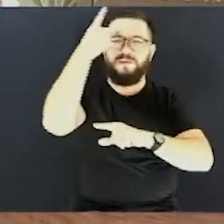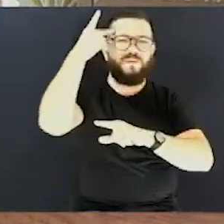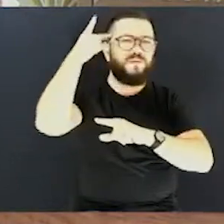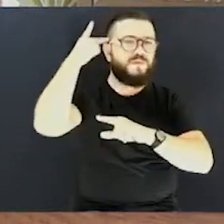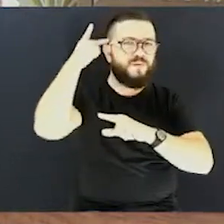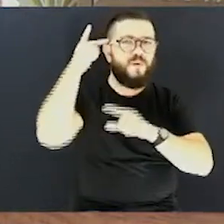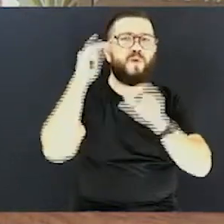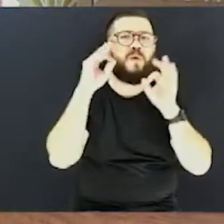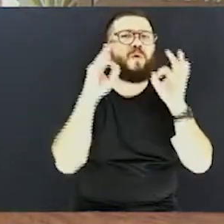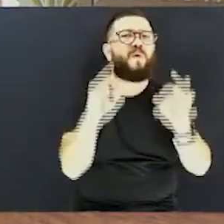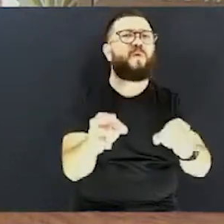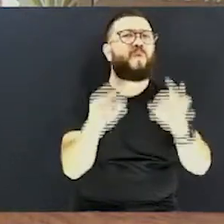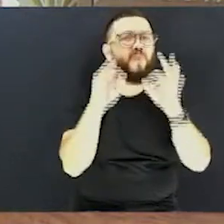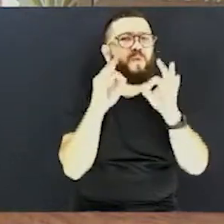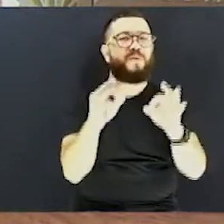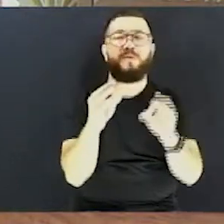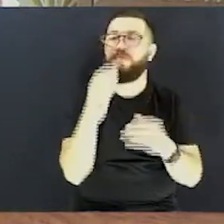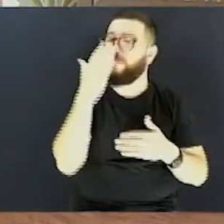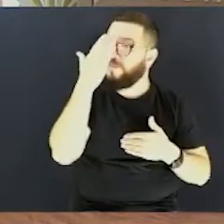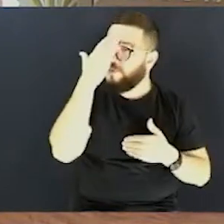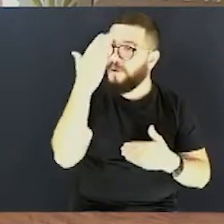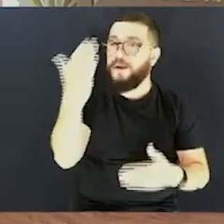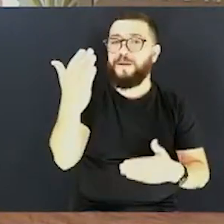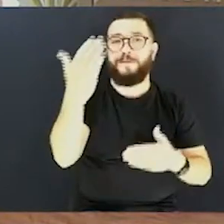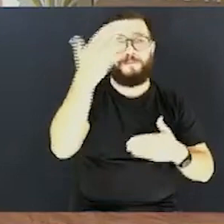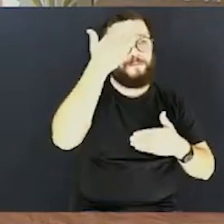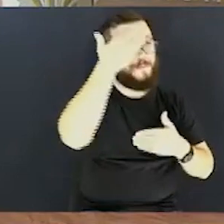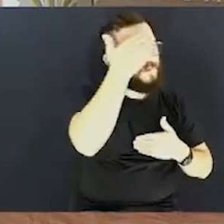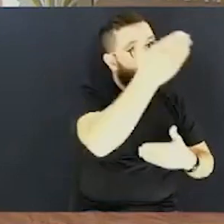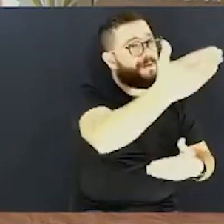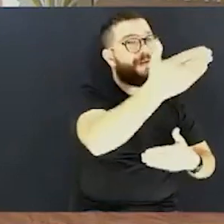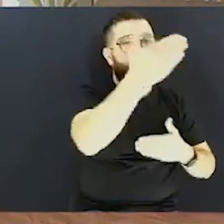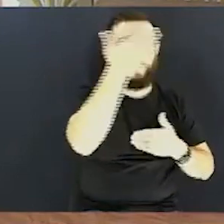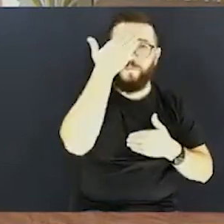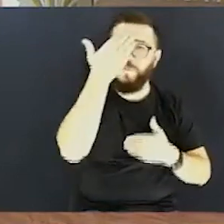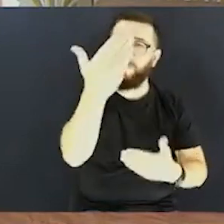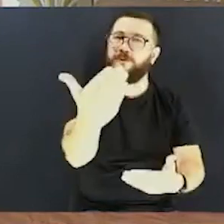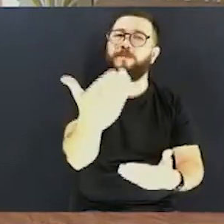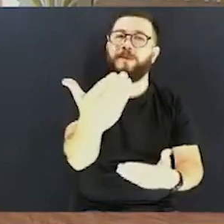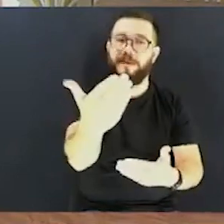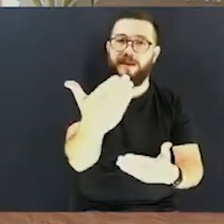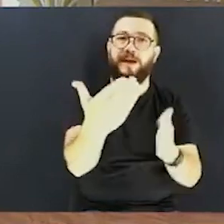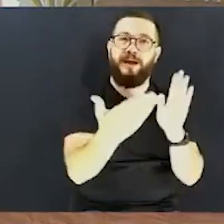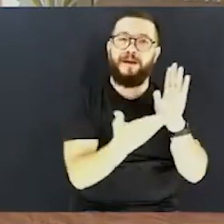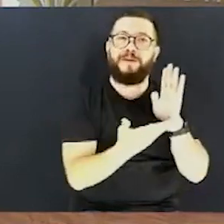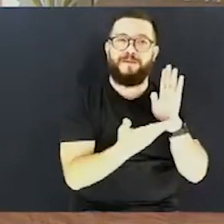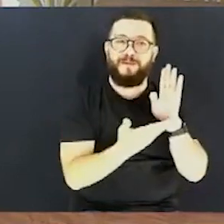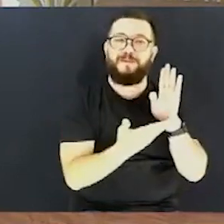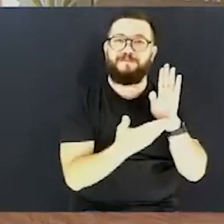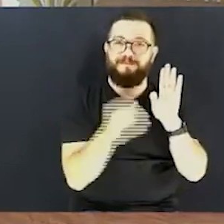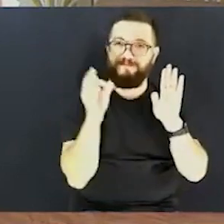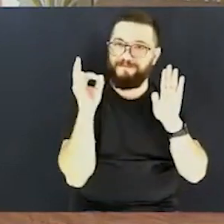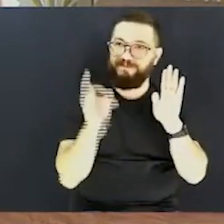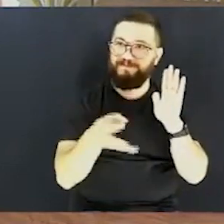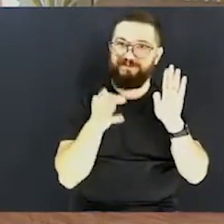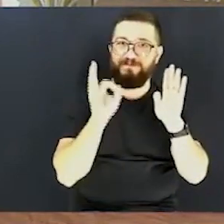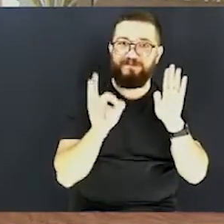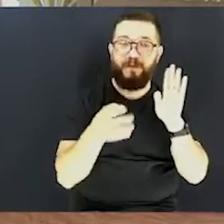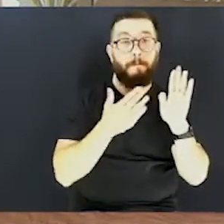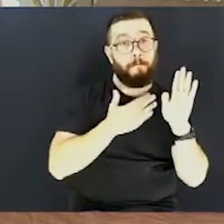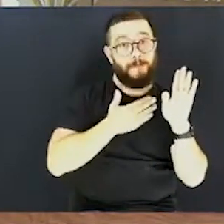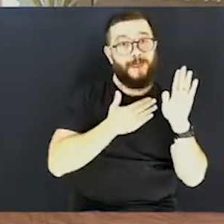Eu agradeço a todos aqui, senhores vereadores, senhoras vereadoras, a esse público que veio aqui, é meu convite, e que